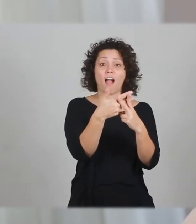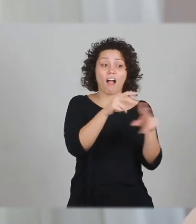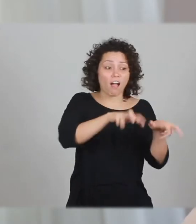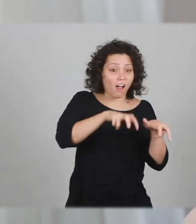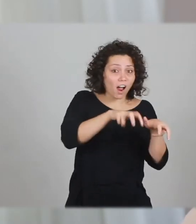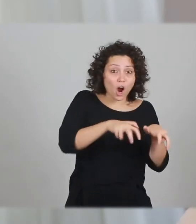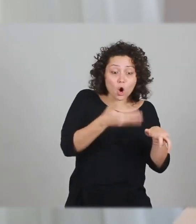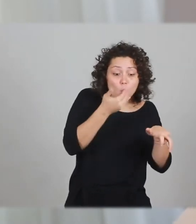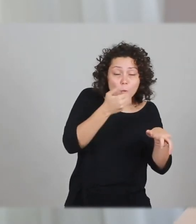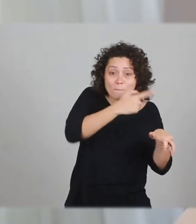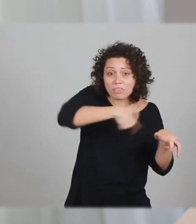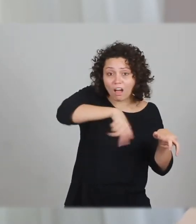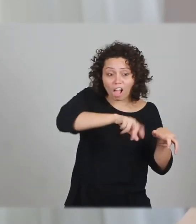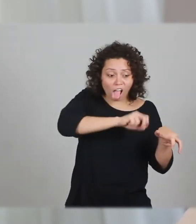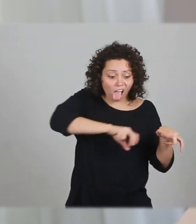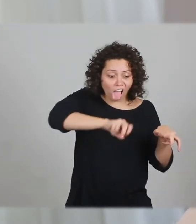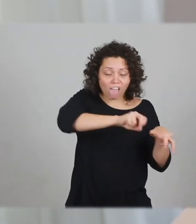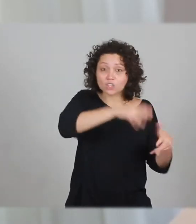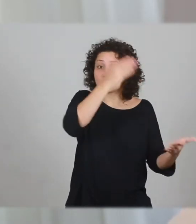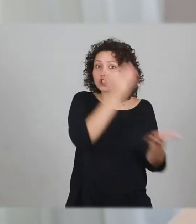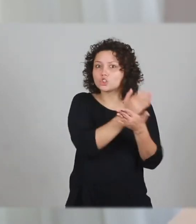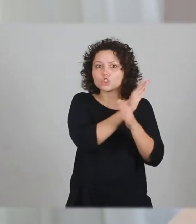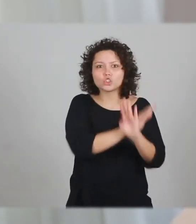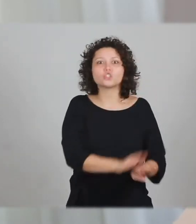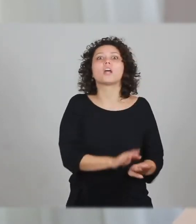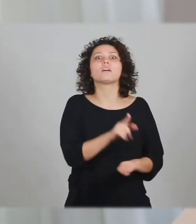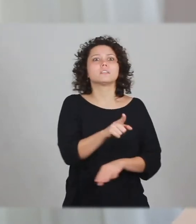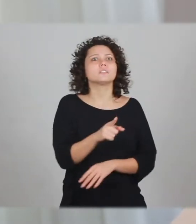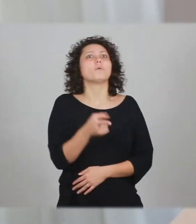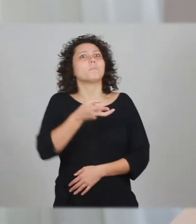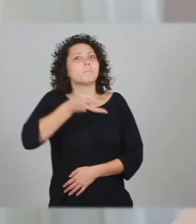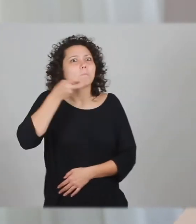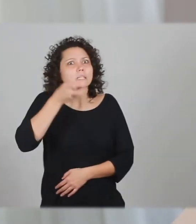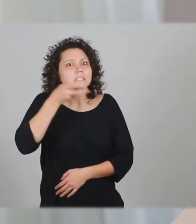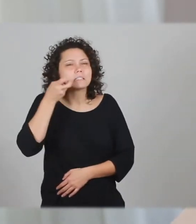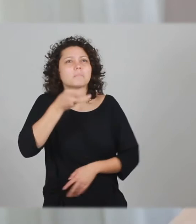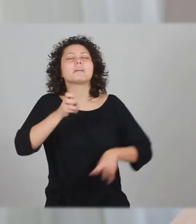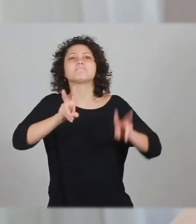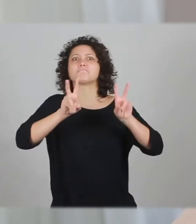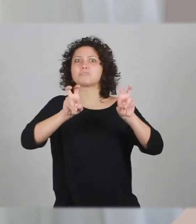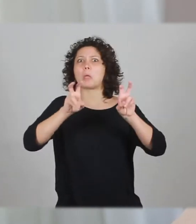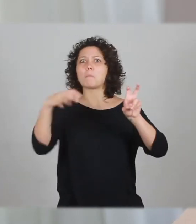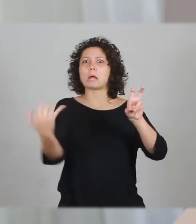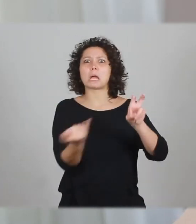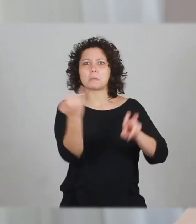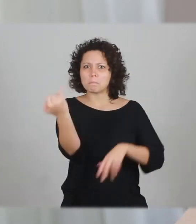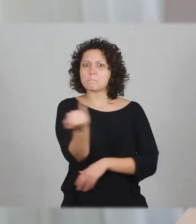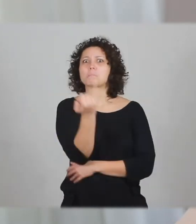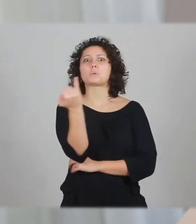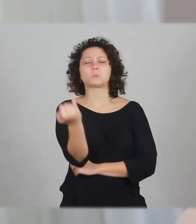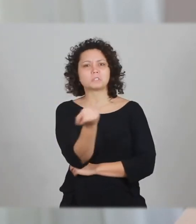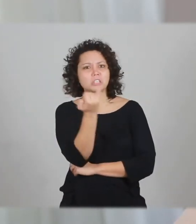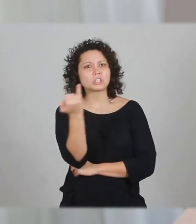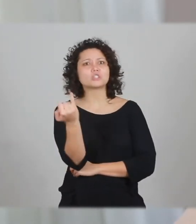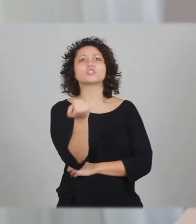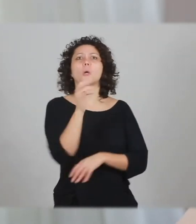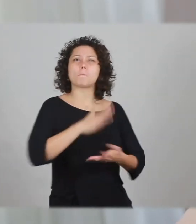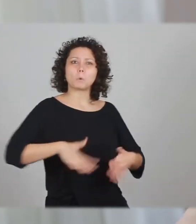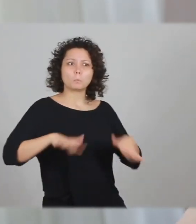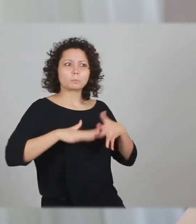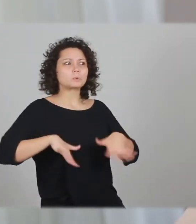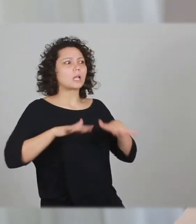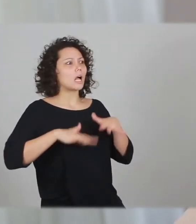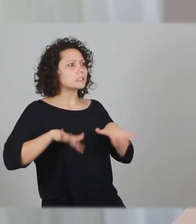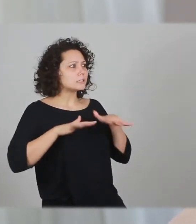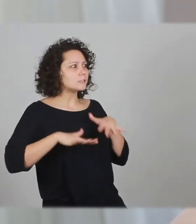vão ver como é que esse assunto é genuíno e chama realmente a atenção da população e também da